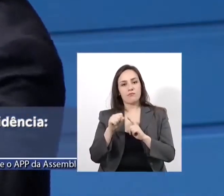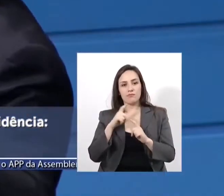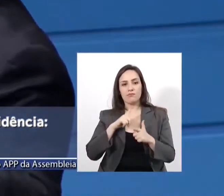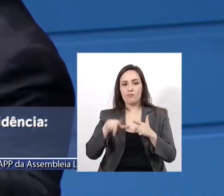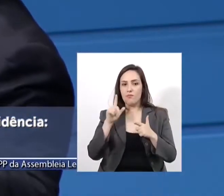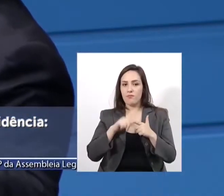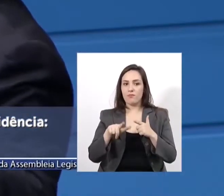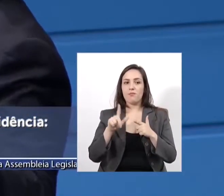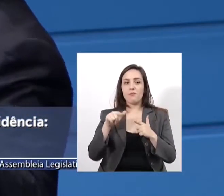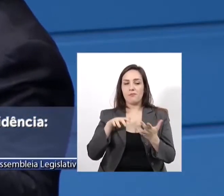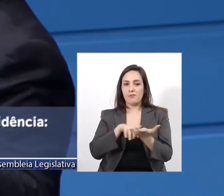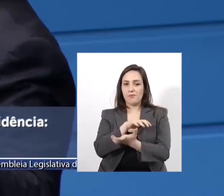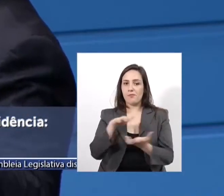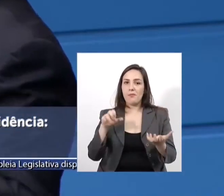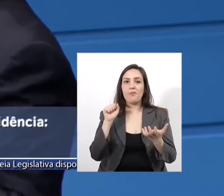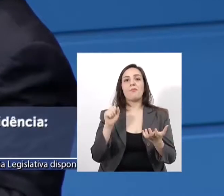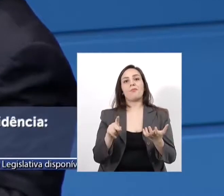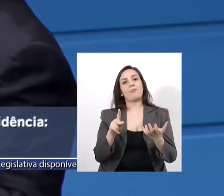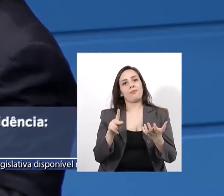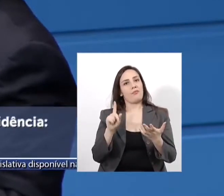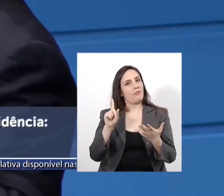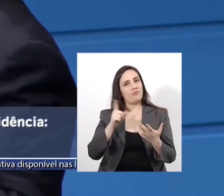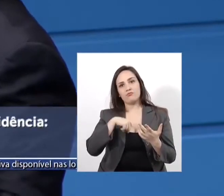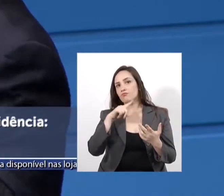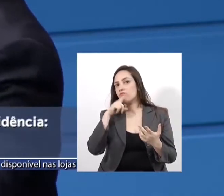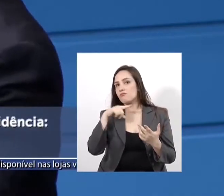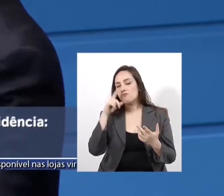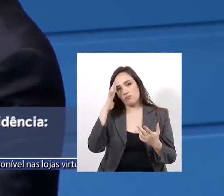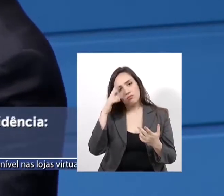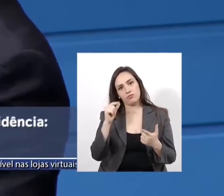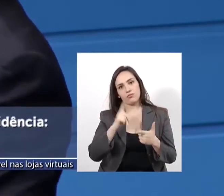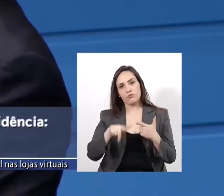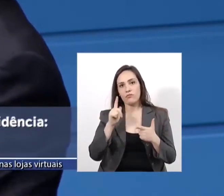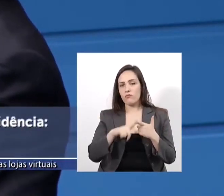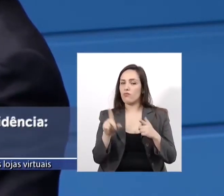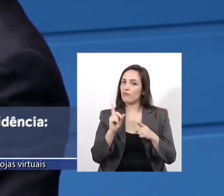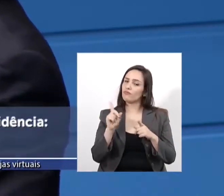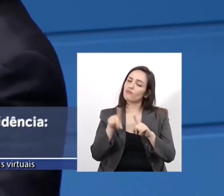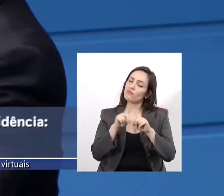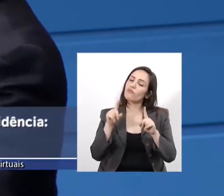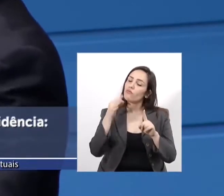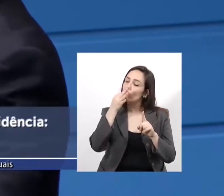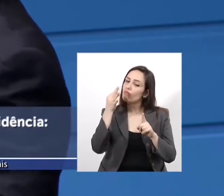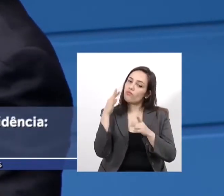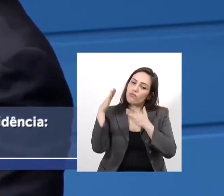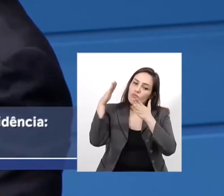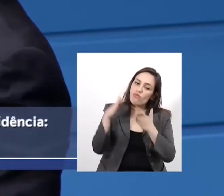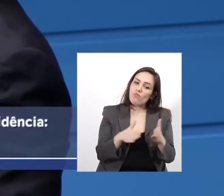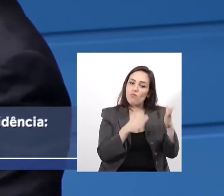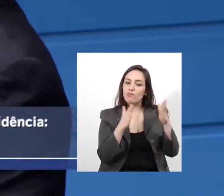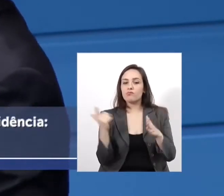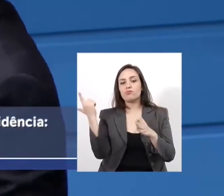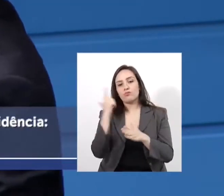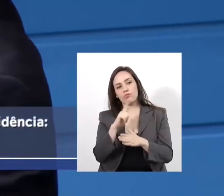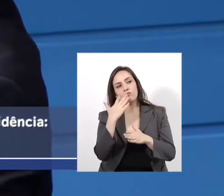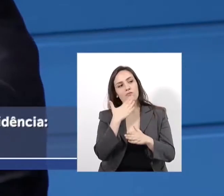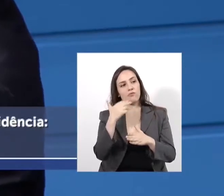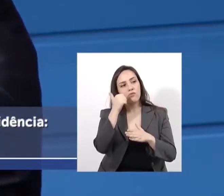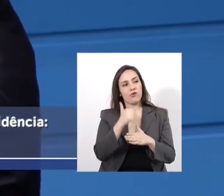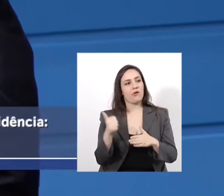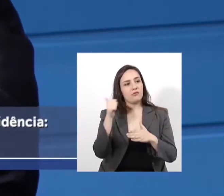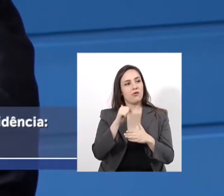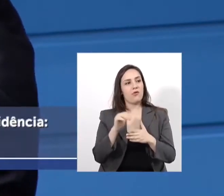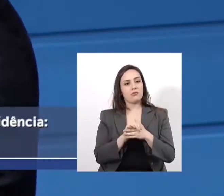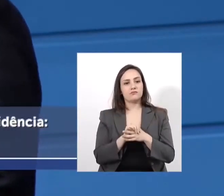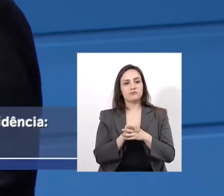reforma não é a solução para todos os problemas do Brasil, mas é um caminho, então, para as pessoas que trabalharam e que a